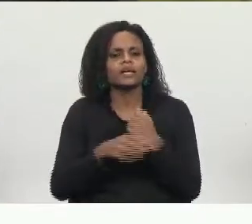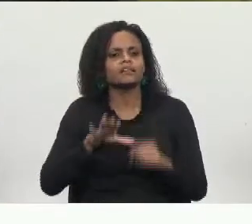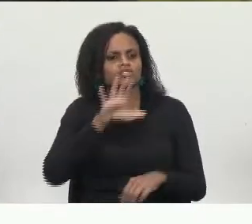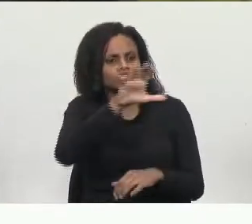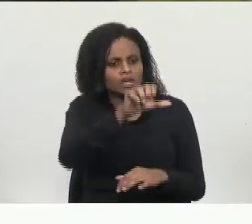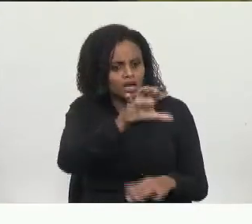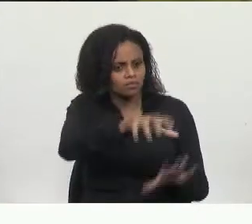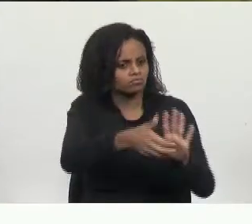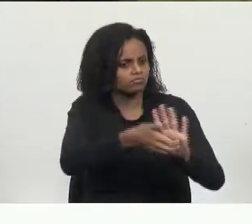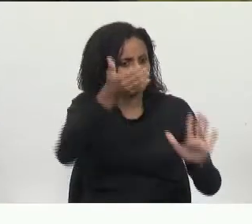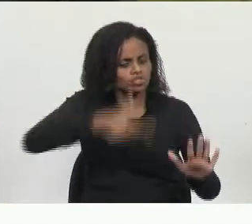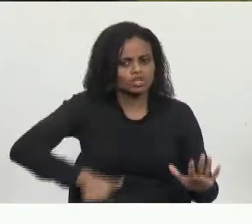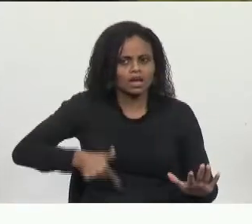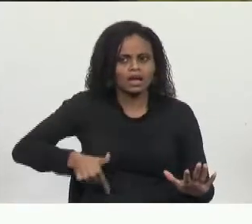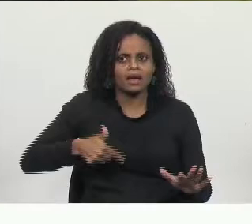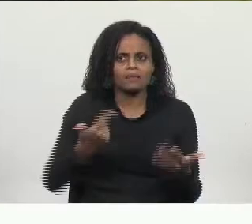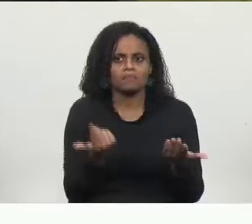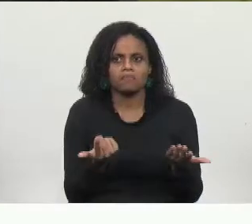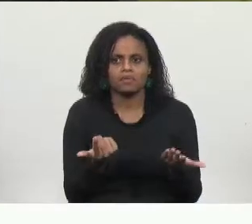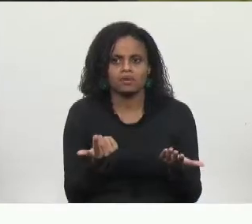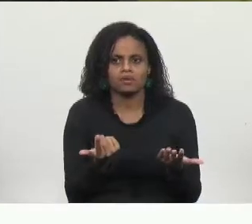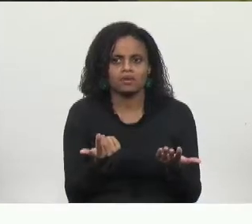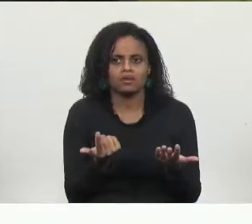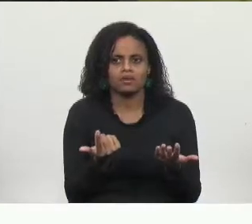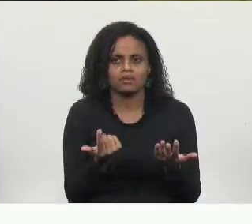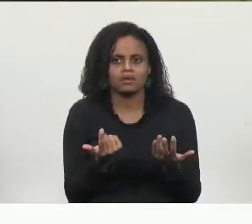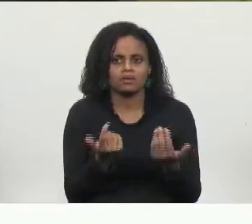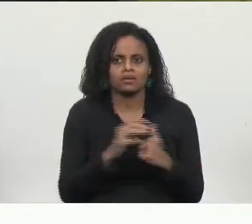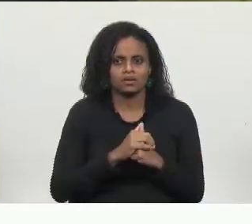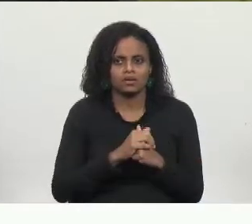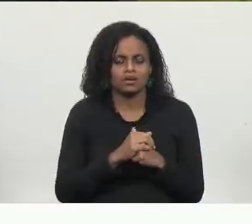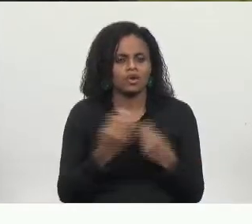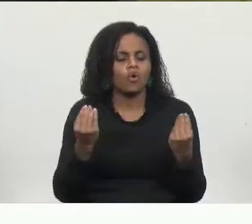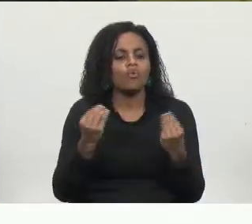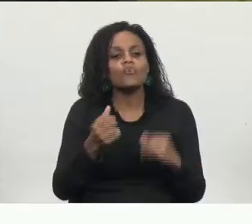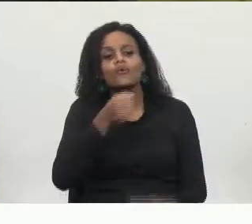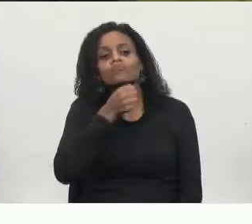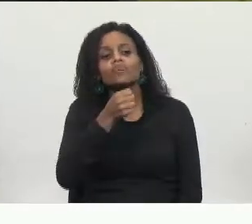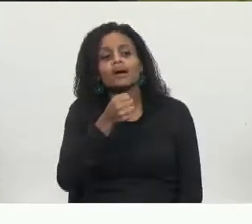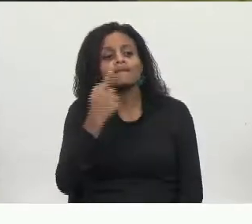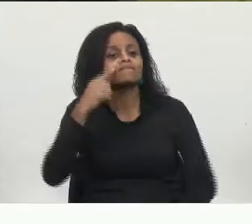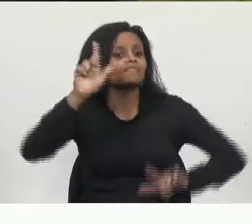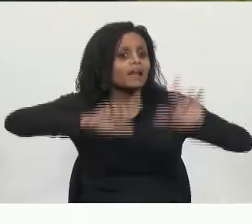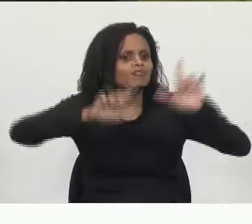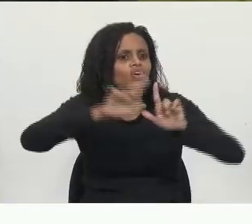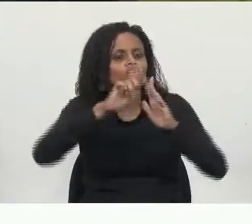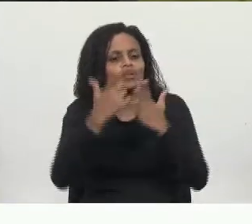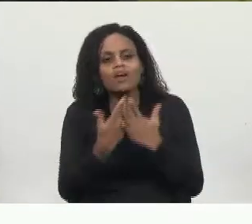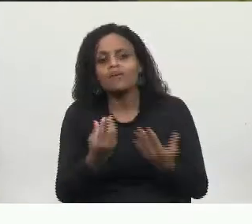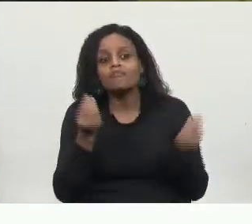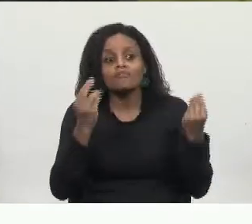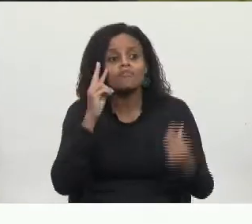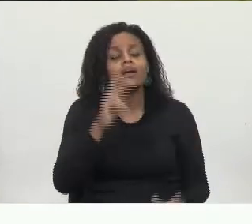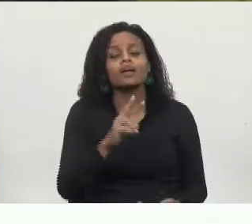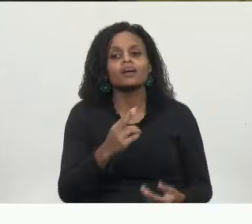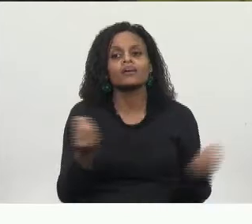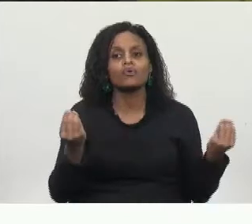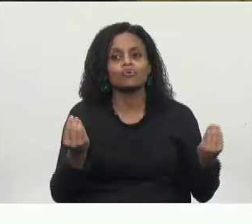frutos para a nossa, sempre ao nosso lado, para a nossa imprensa, né? Então, como seria,